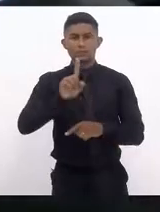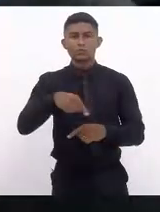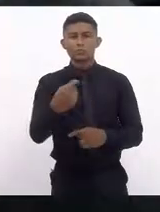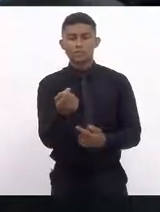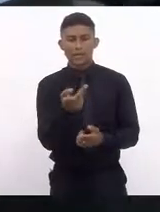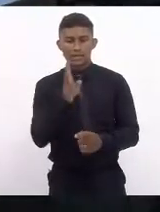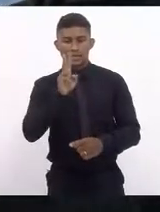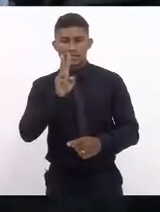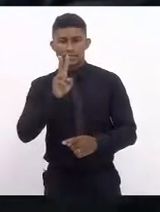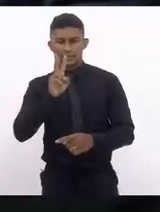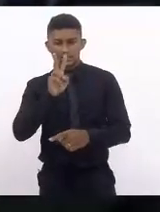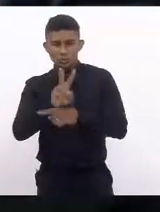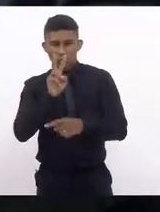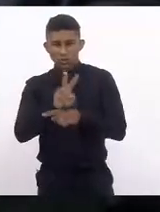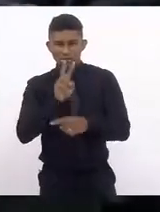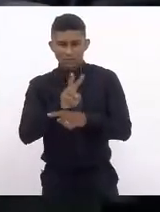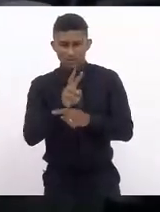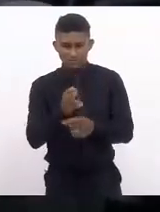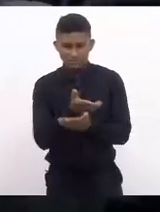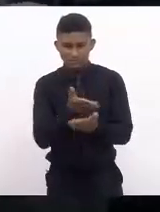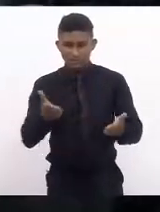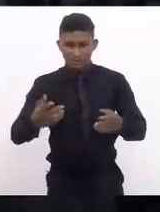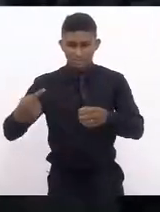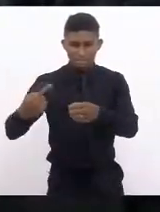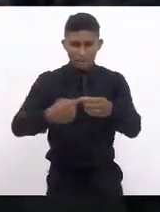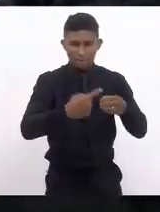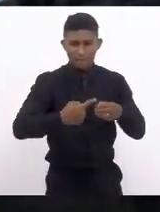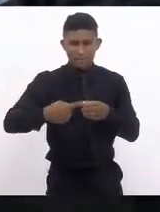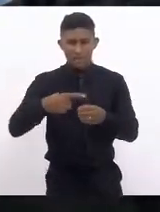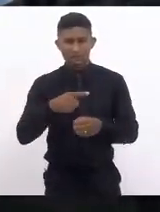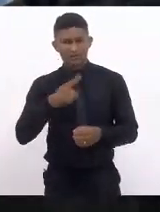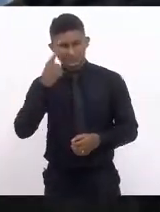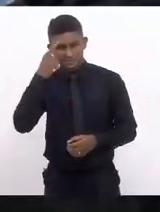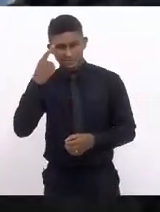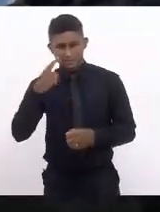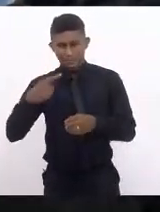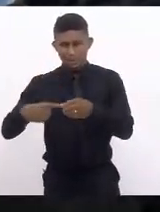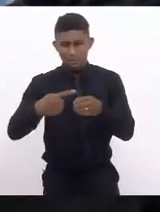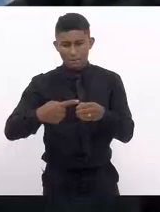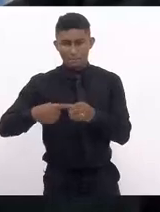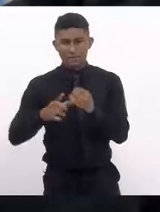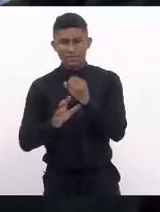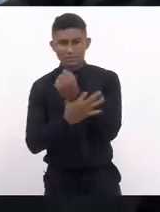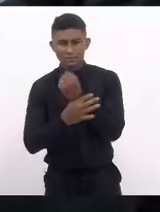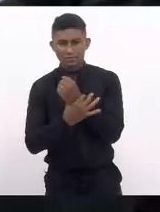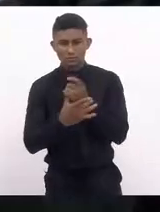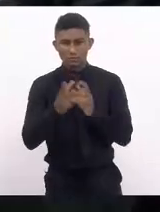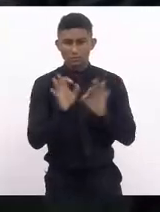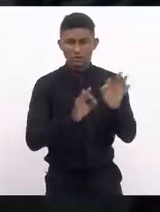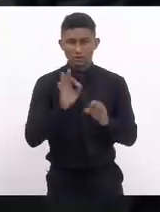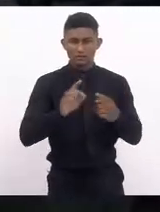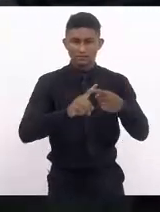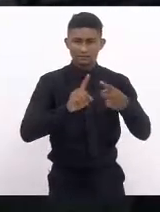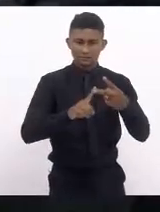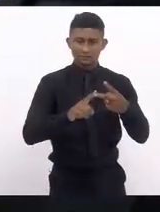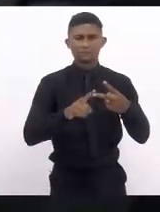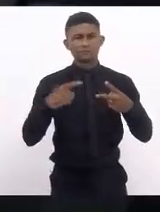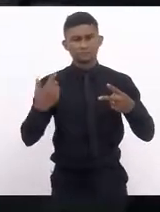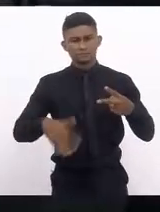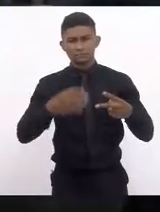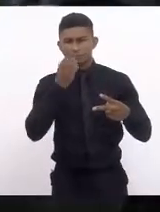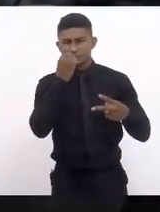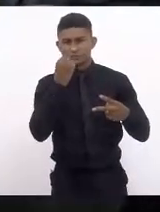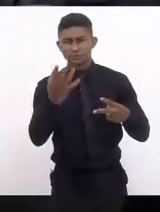presente o bairro presente o bairro seguro perdão segurança ambiente mais seguro tem dado tem dado em e